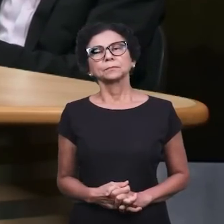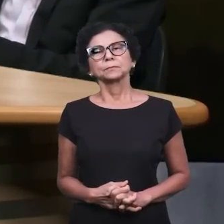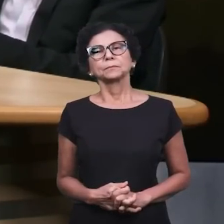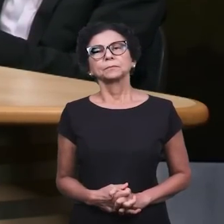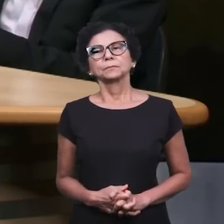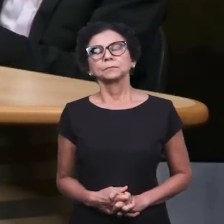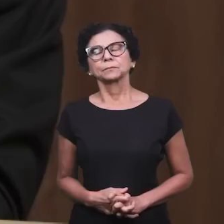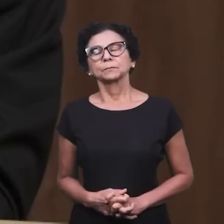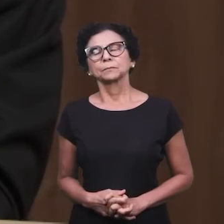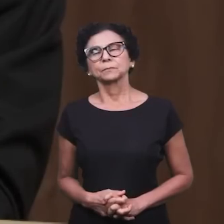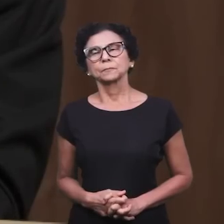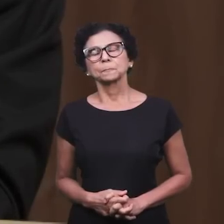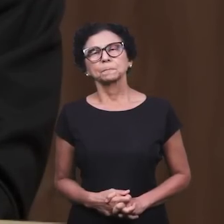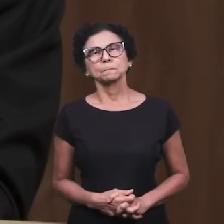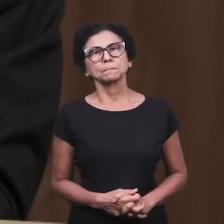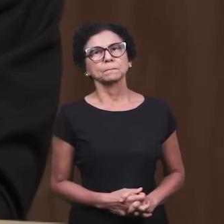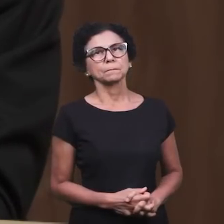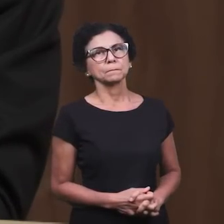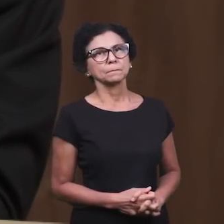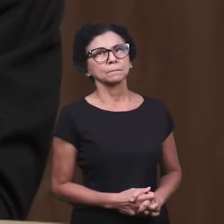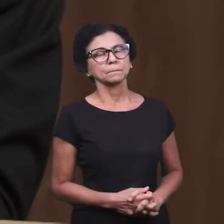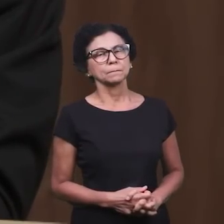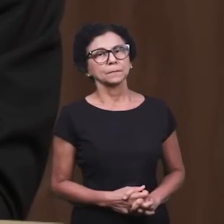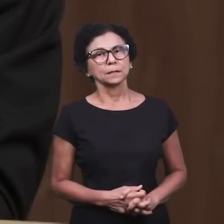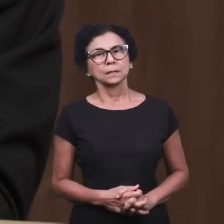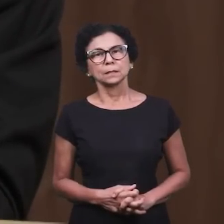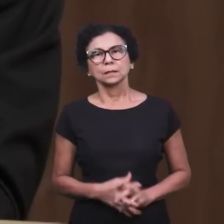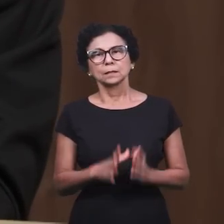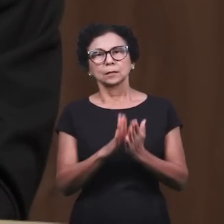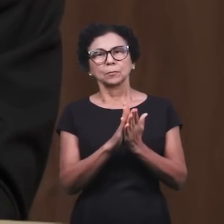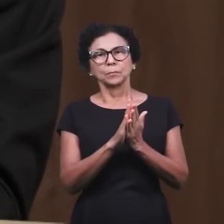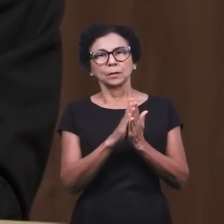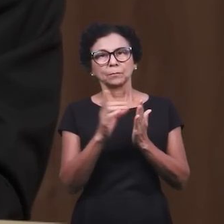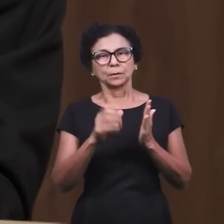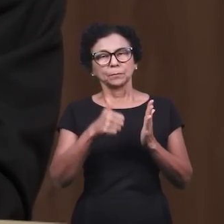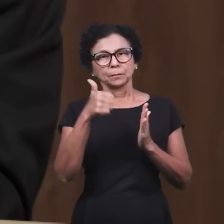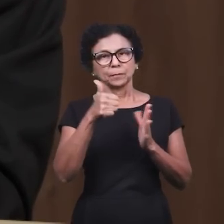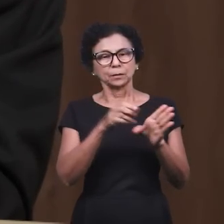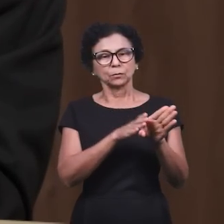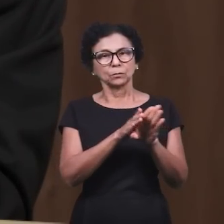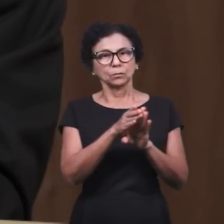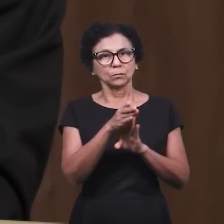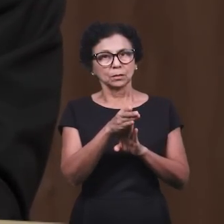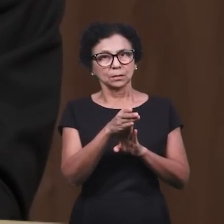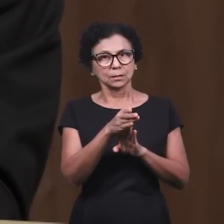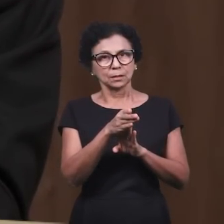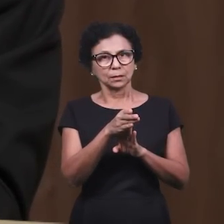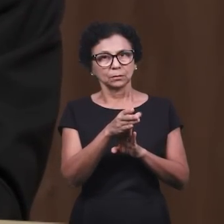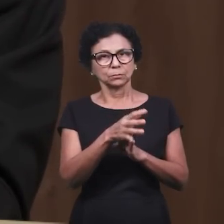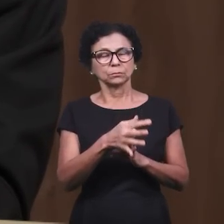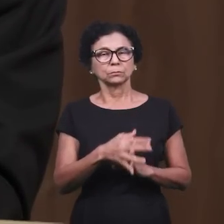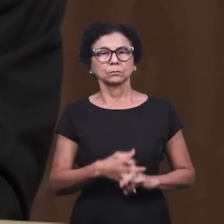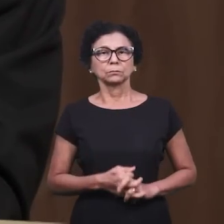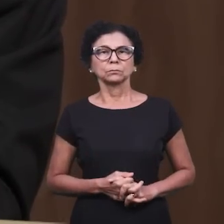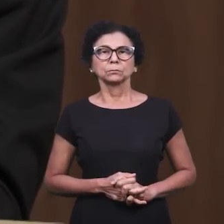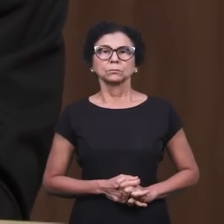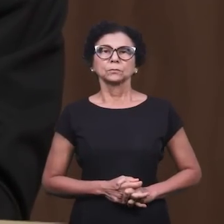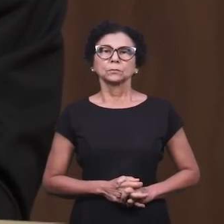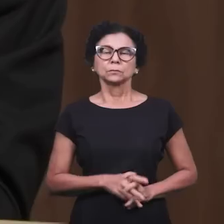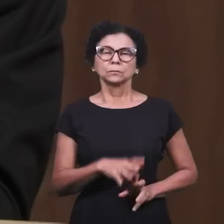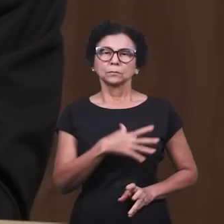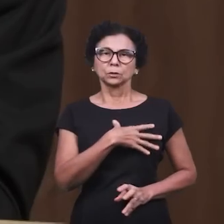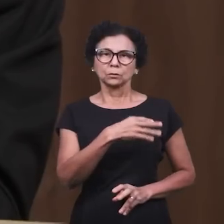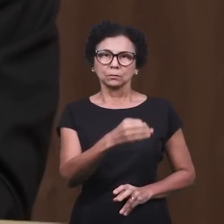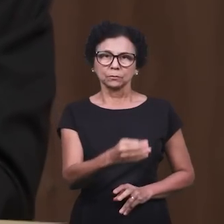as famílias, o primeiro conselho bíblico. Tenha alvos definidos para os seus